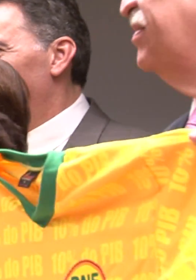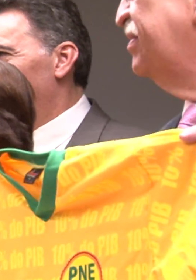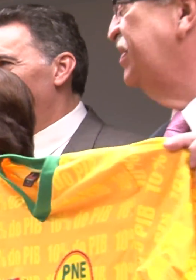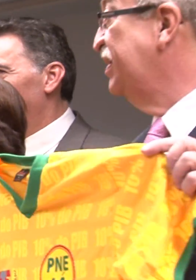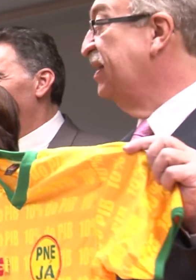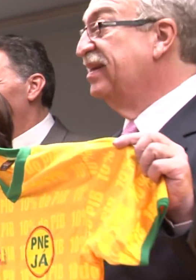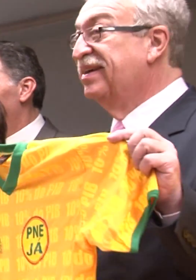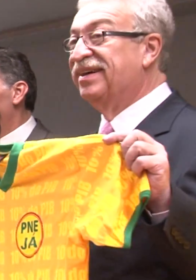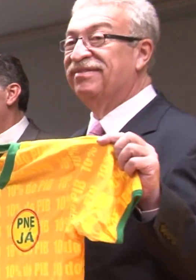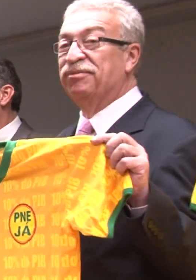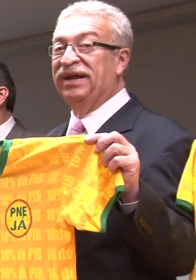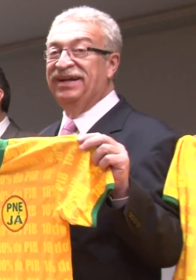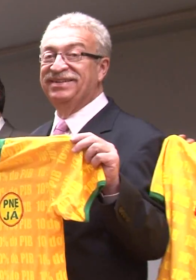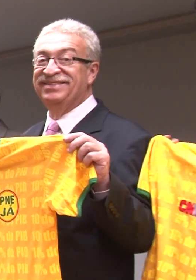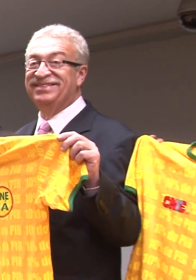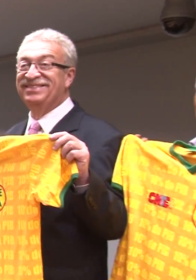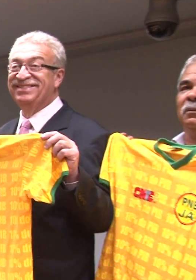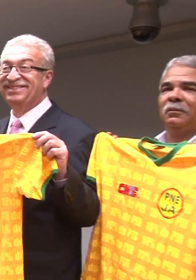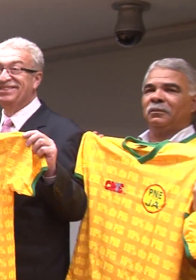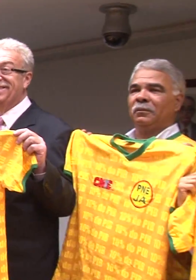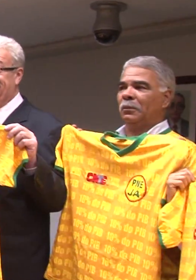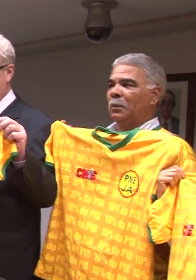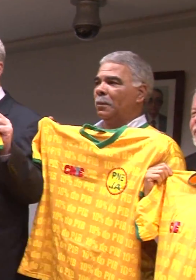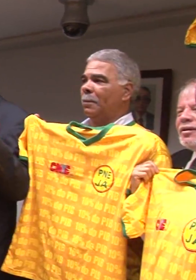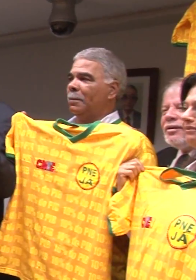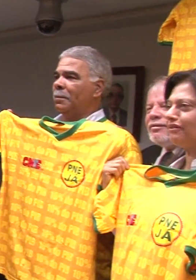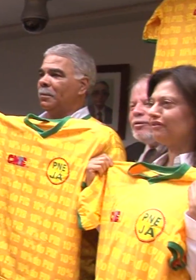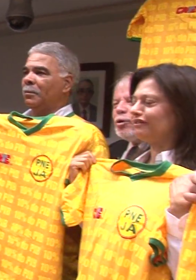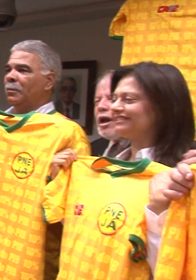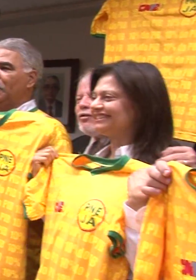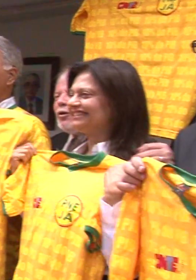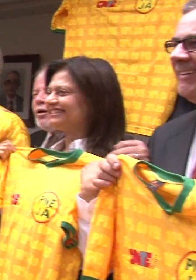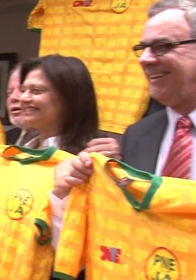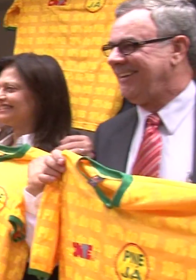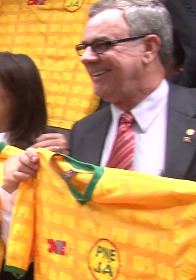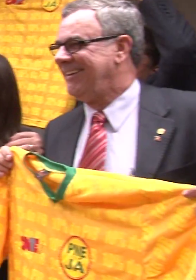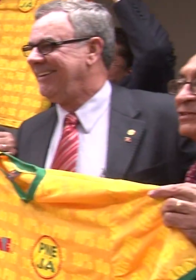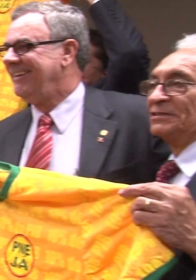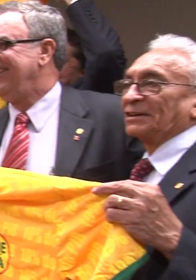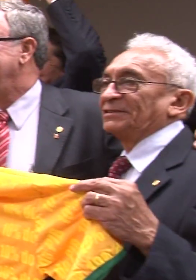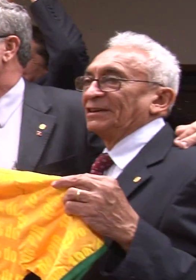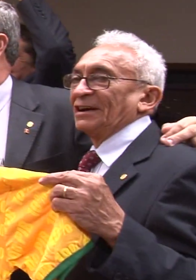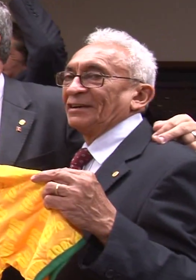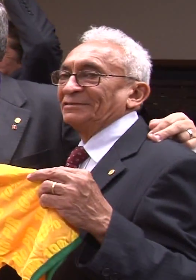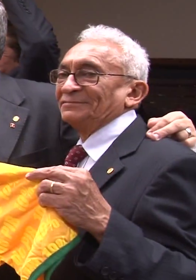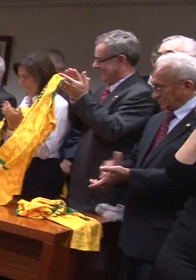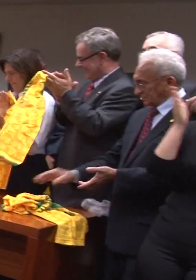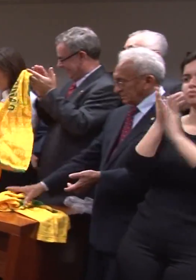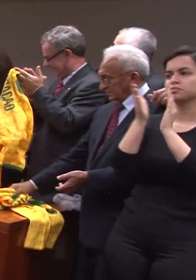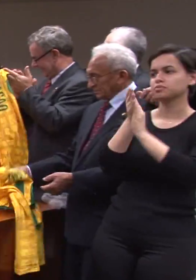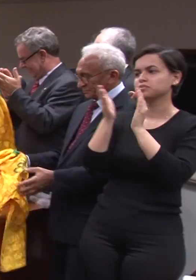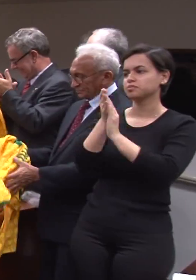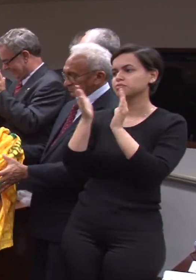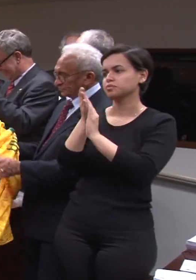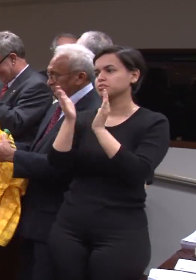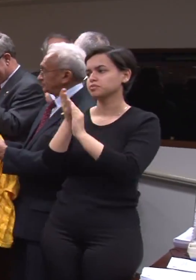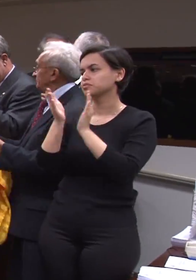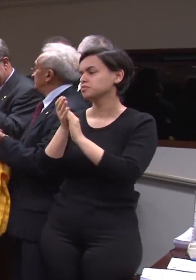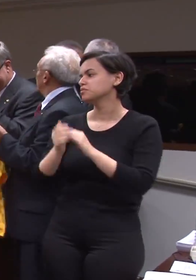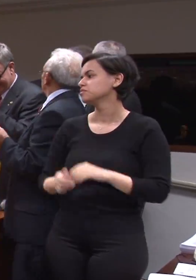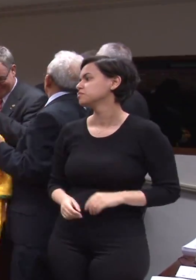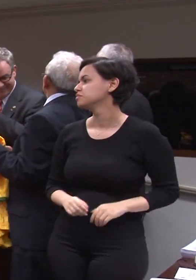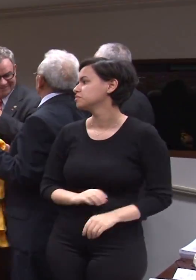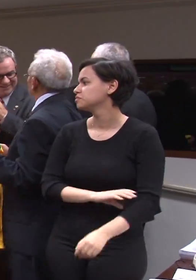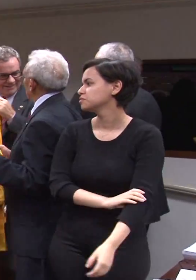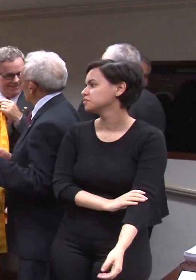Deputados da Comissão de Educação e Cultura vestiram a camisa da Seleção dos Trabalhadores em Educação durante a 13ª